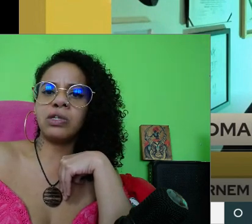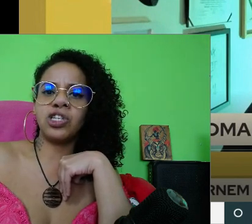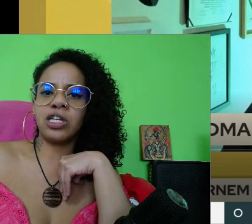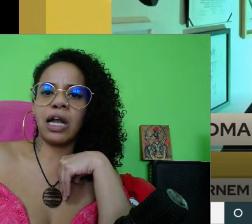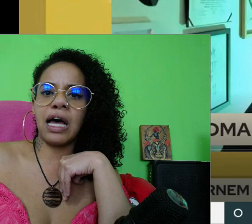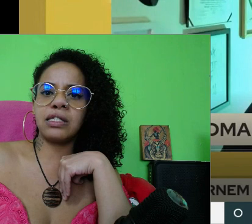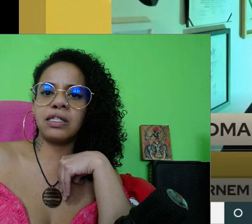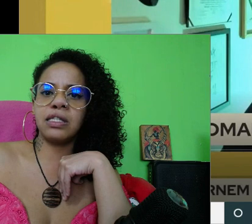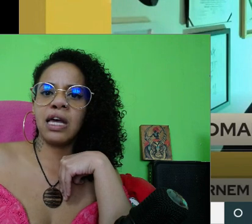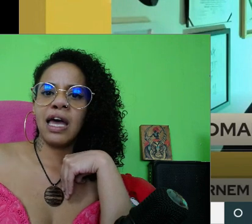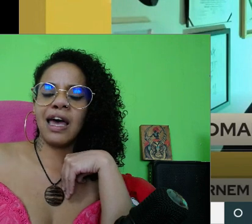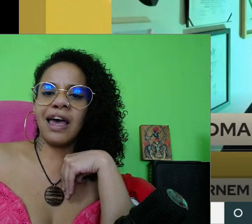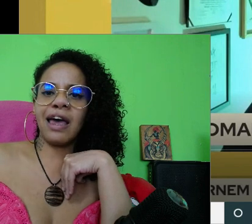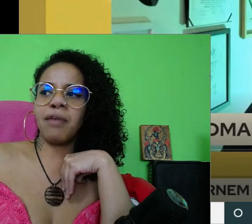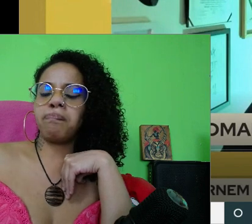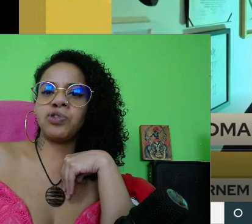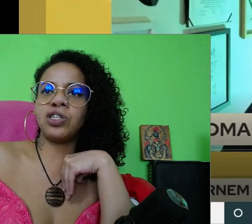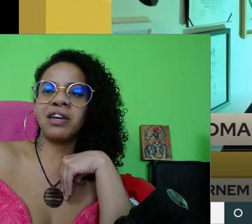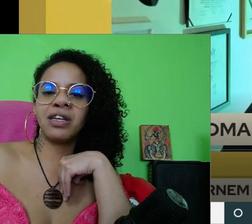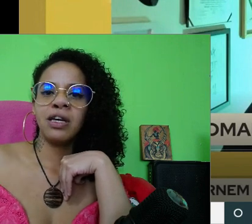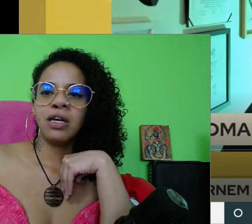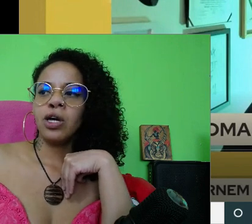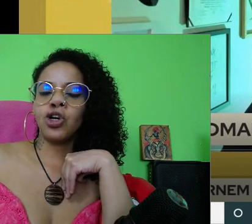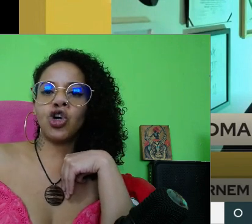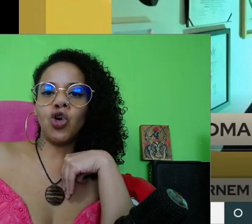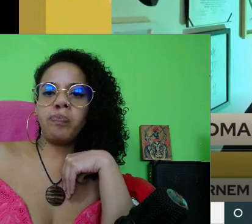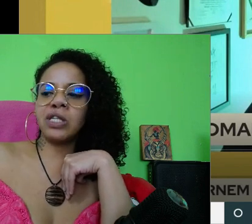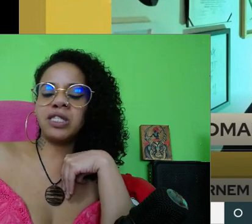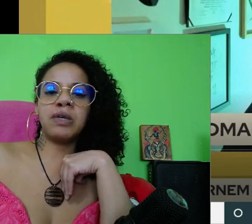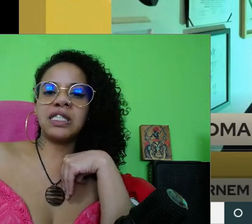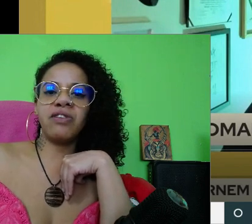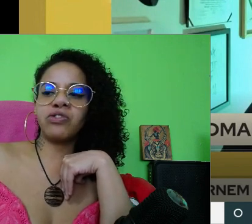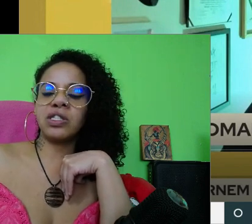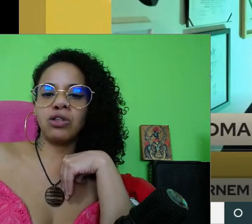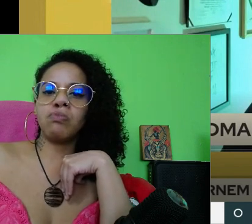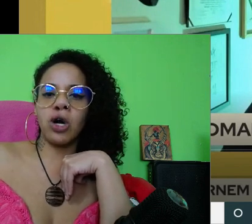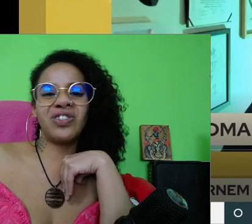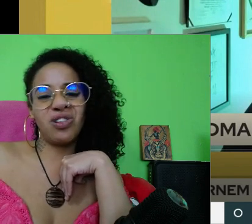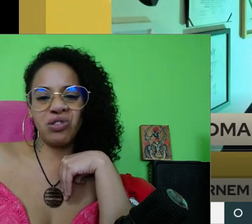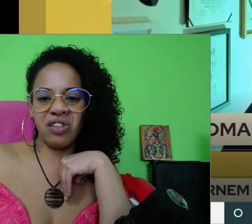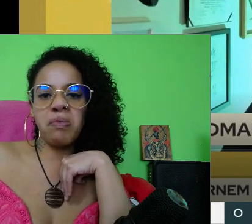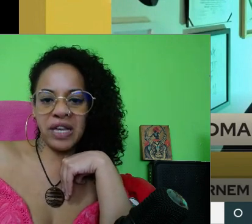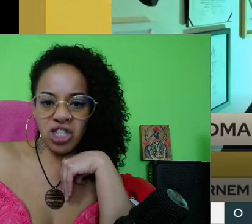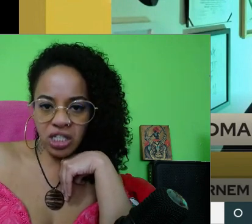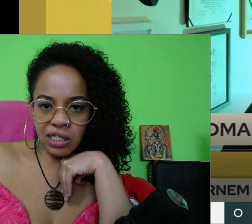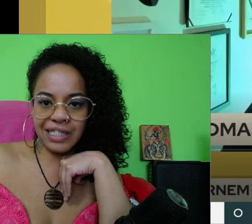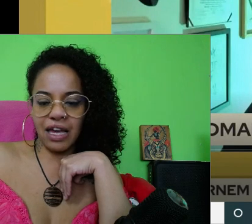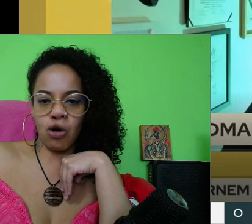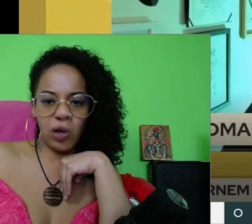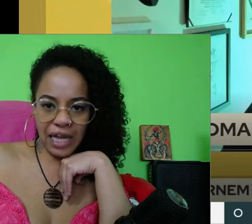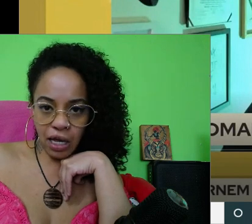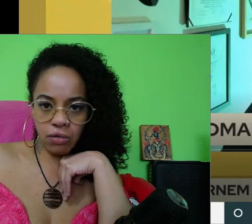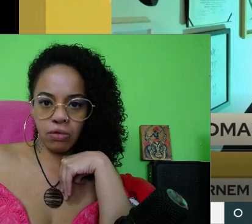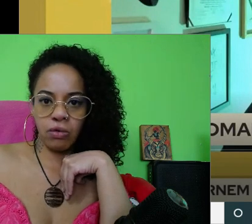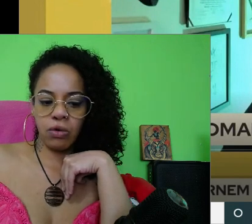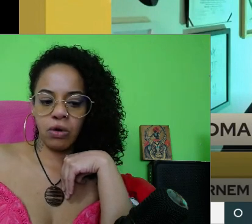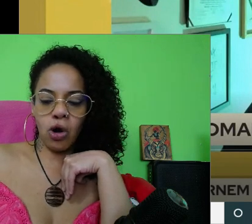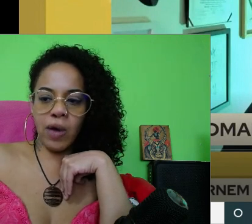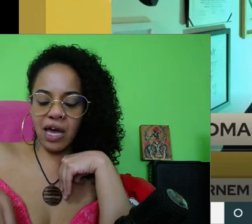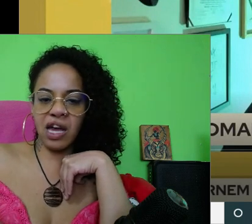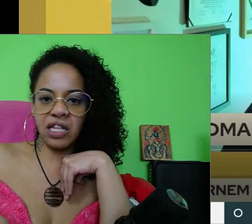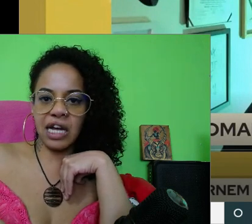trabalhadora luta de classes grupos específicos sendo mortos inclusive petistas é rolê